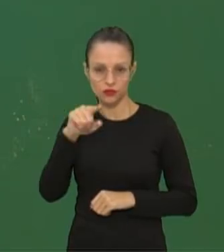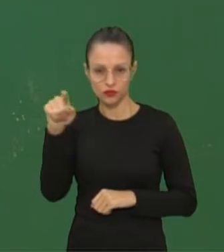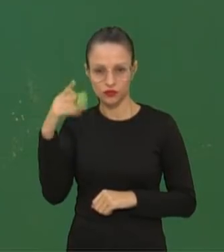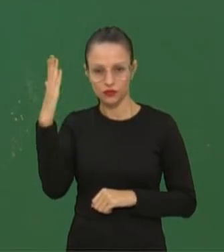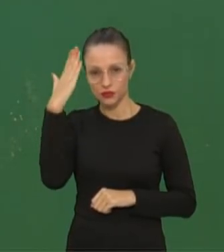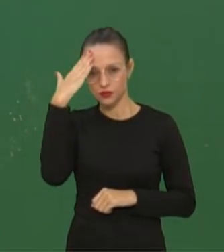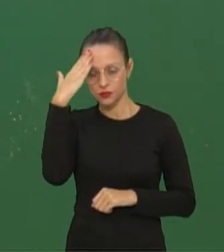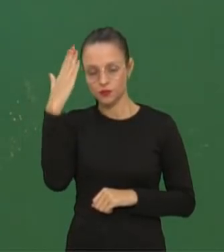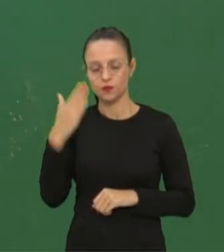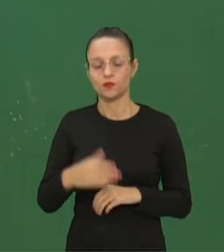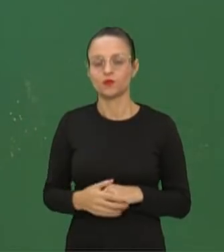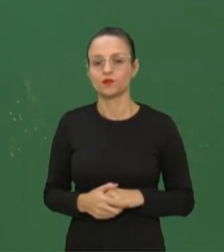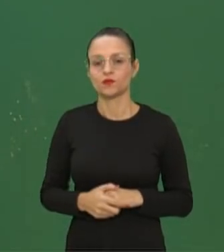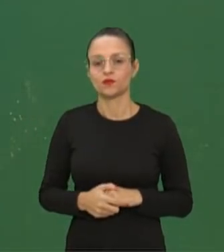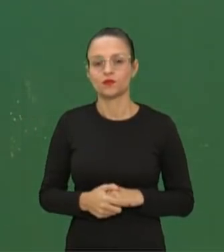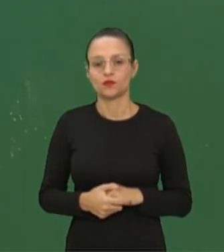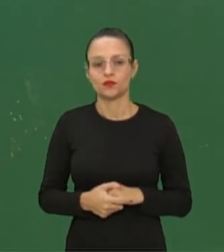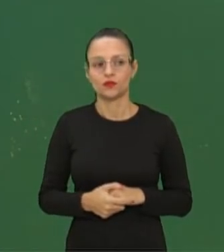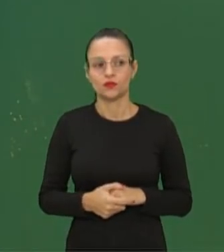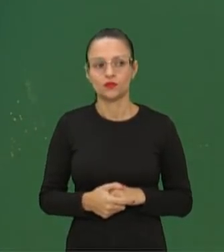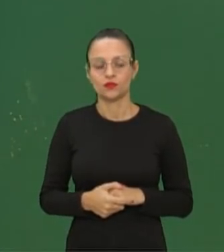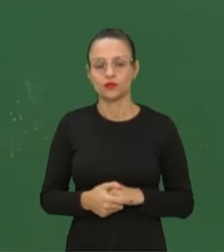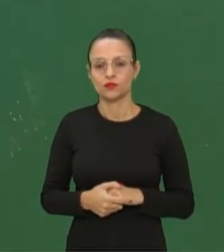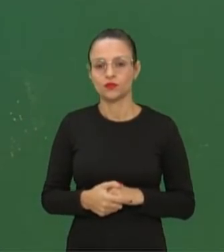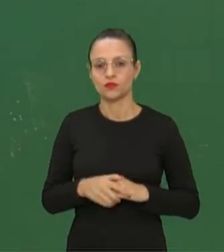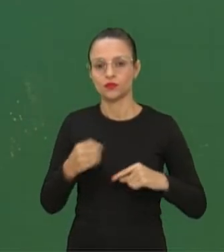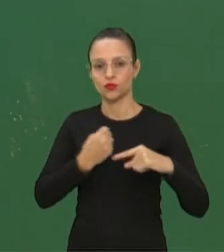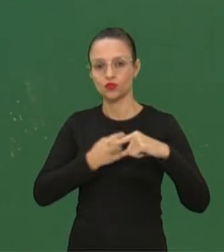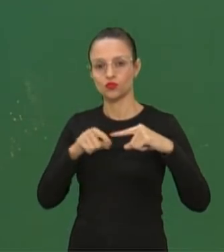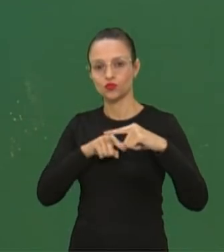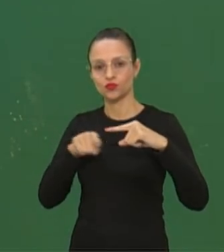casa. Então, denominador é 10.